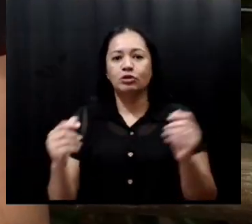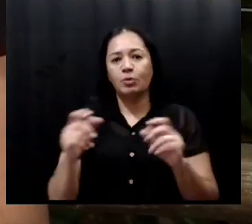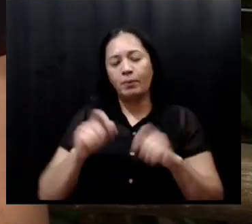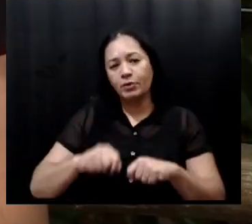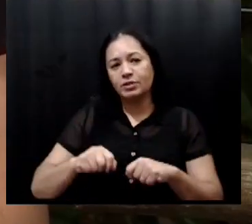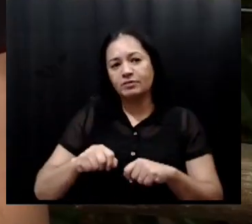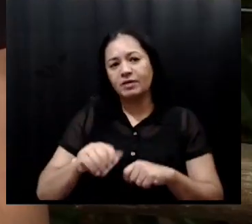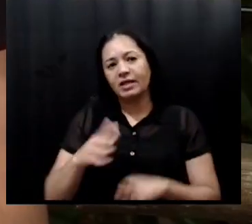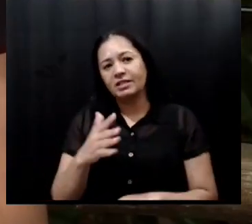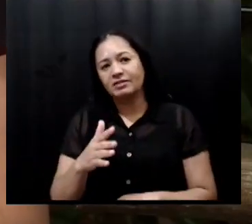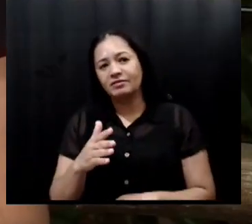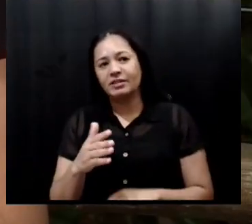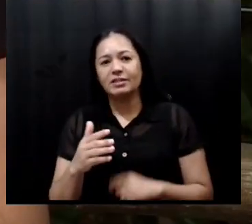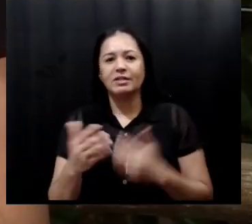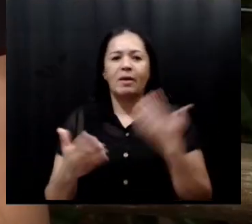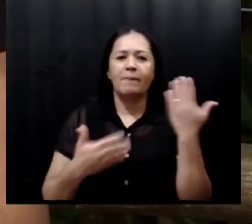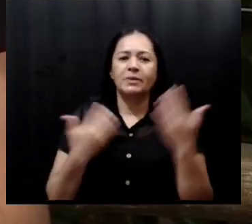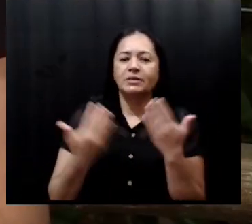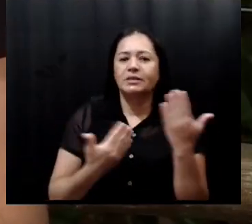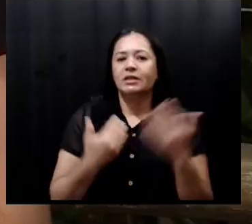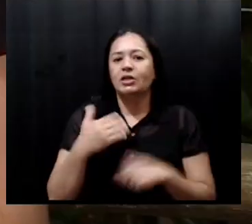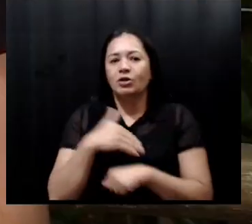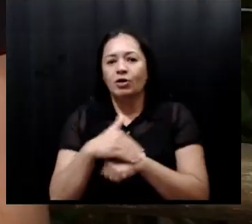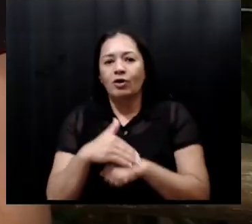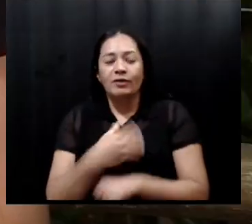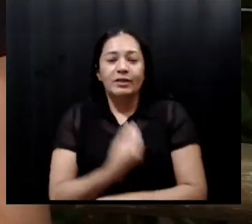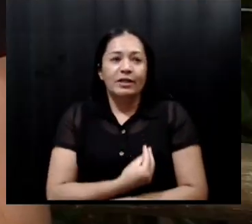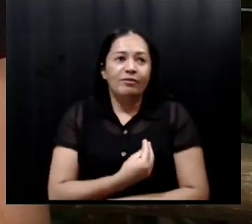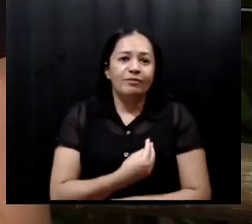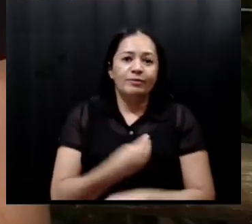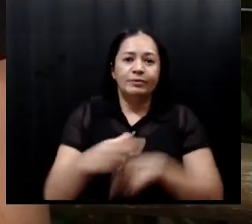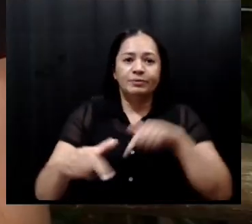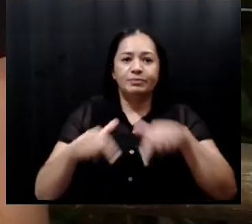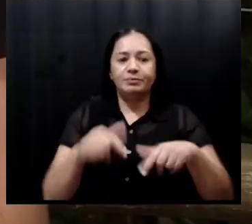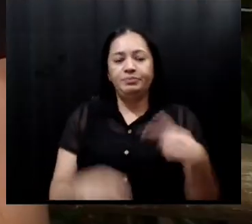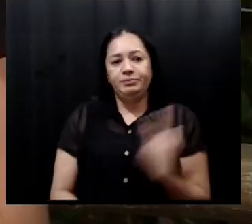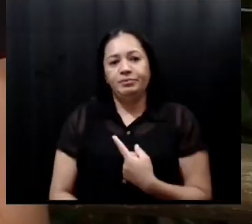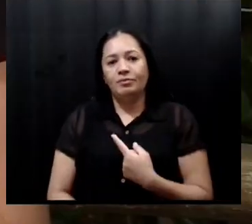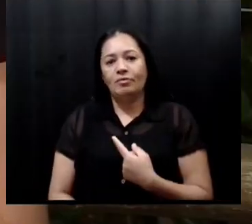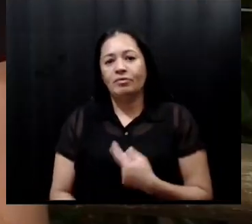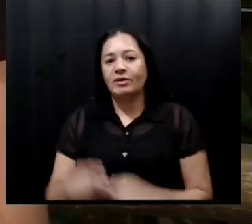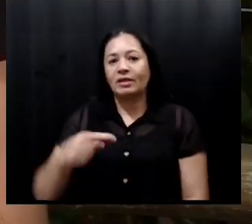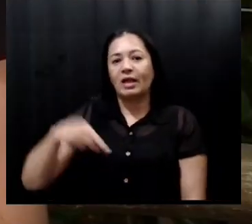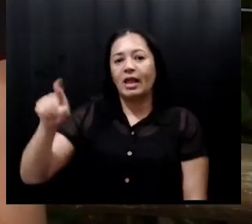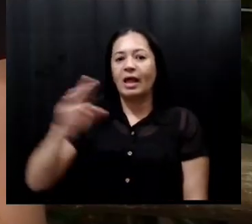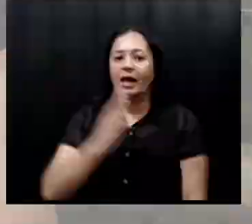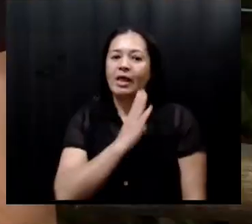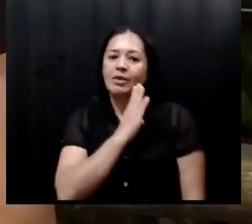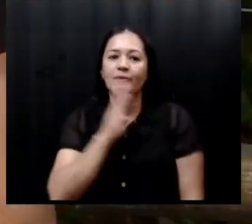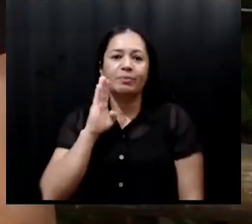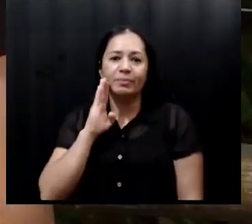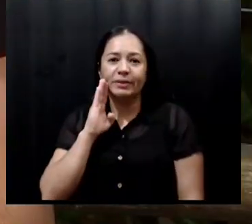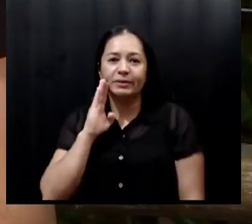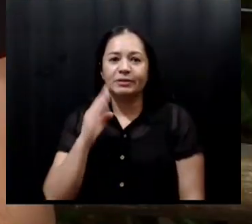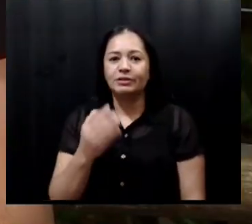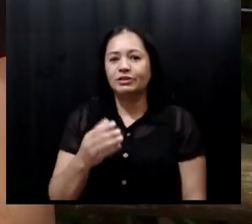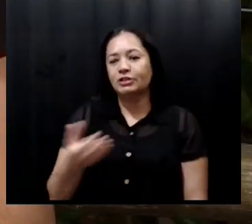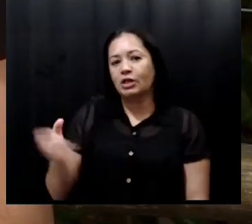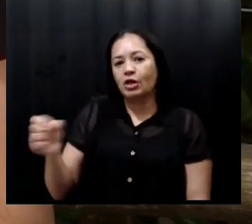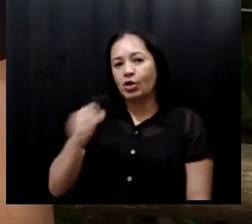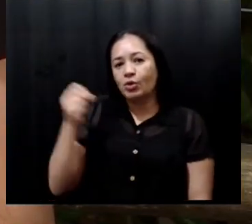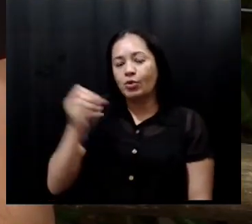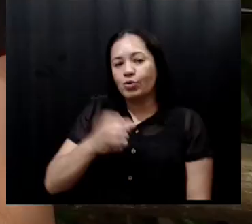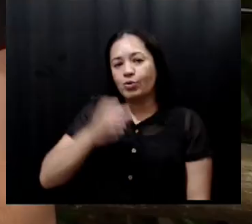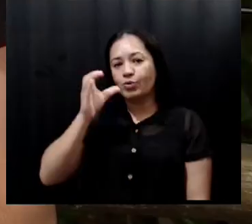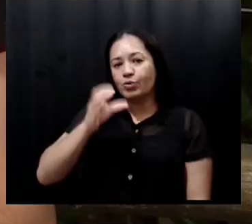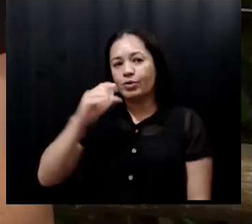pouquinho a cabeça, falar um pouquinho da vida, do trabalho, a gente ia dar um pulo no bar, né, no barzinho, tomar uma cervejinha. Nessas de a gente ir pro barzinho tomar